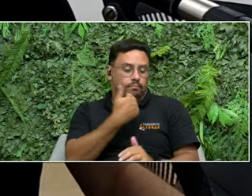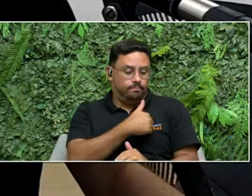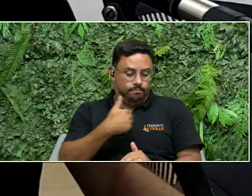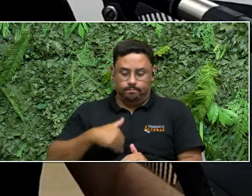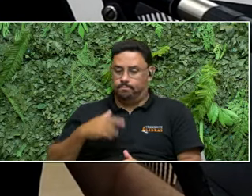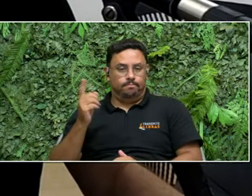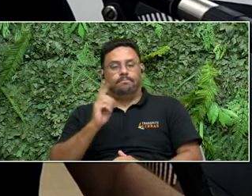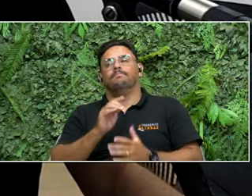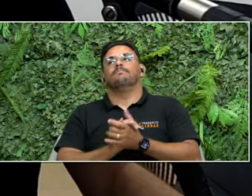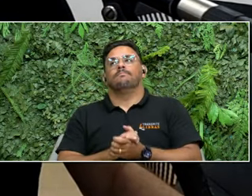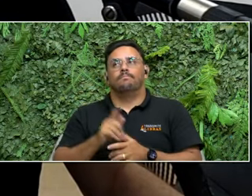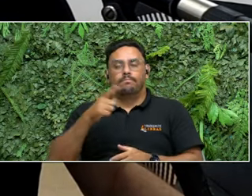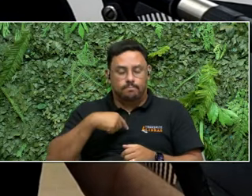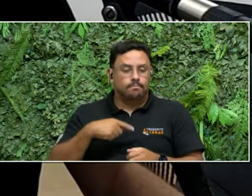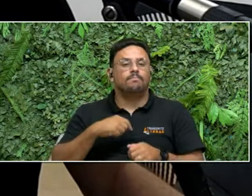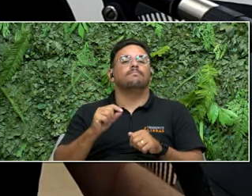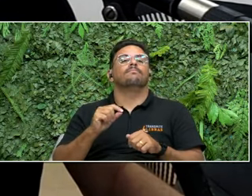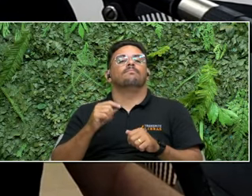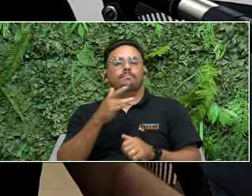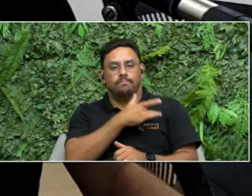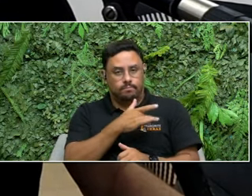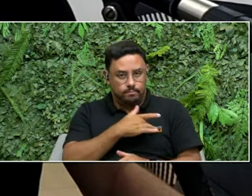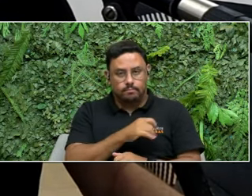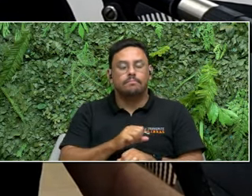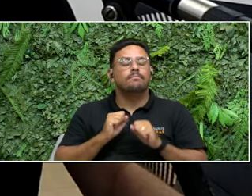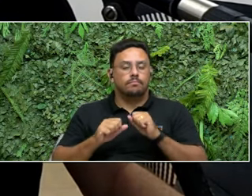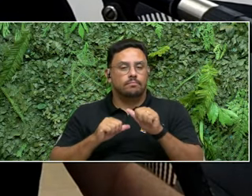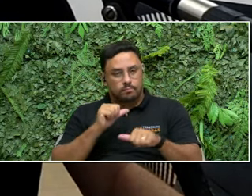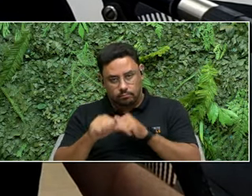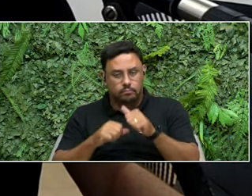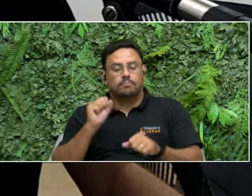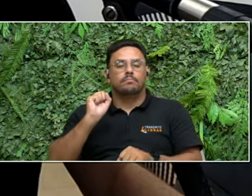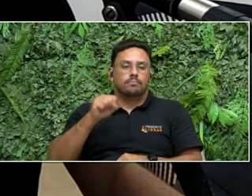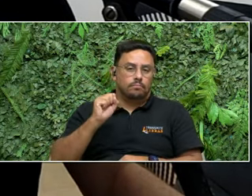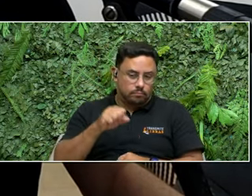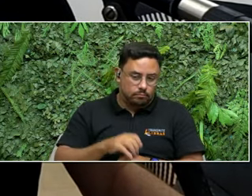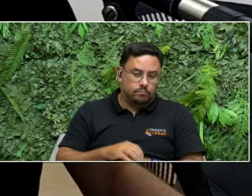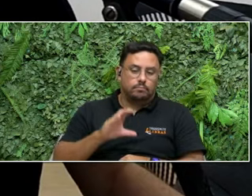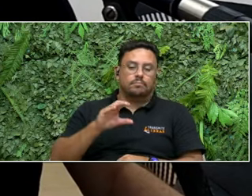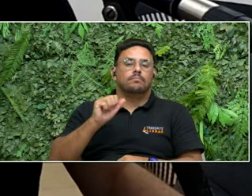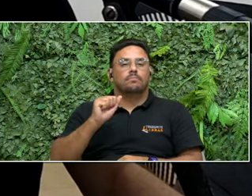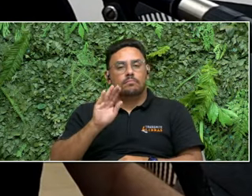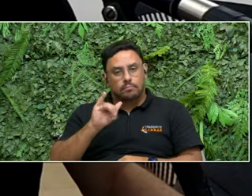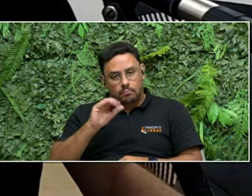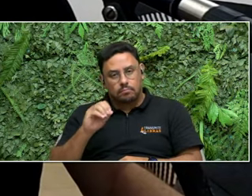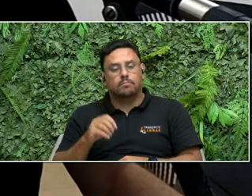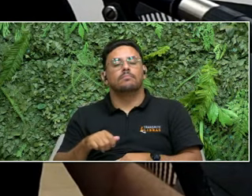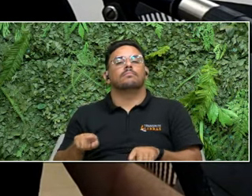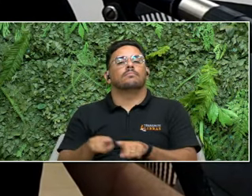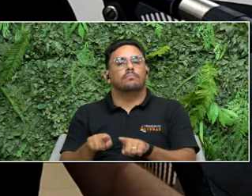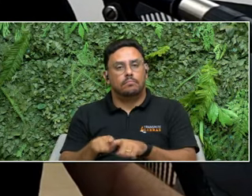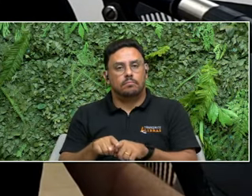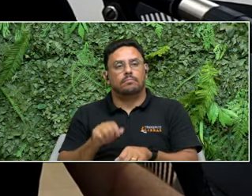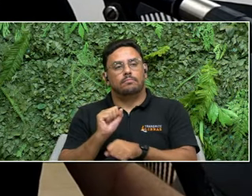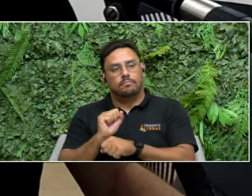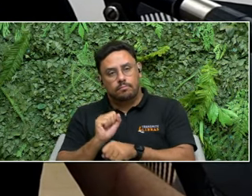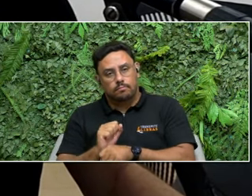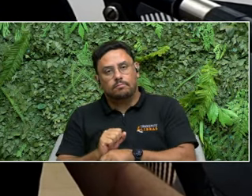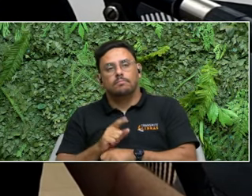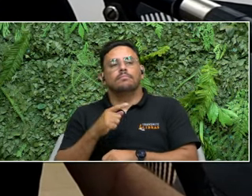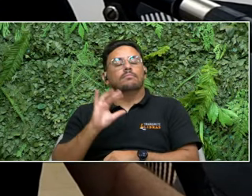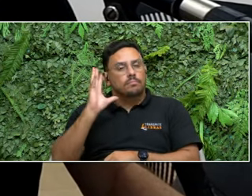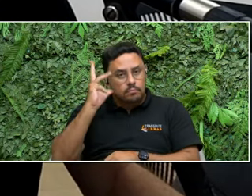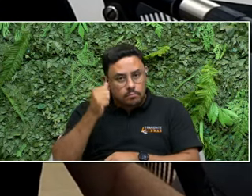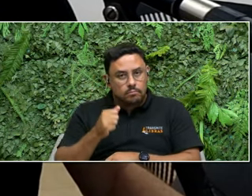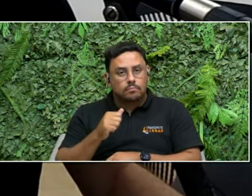eh acho que pro Cruzeiro acho que deve mudar o comportamento o cabido espera isso né o Miltão também aqui o nosso querido Guilherme Melo mas